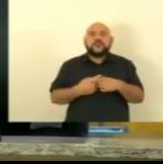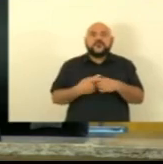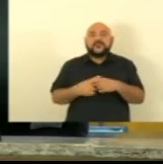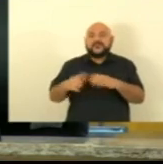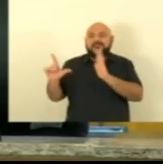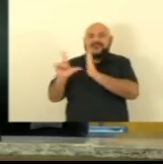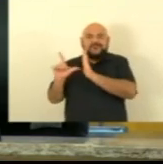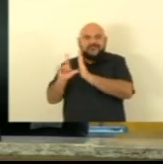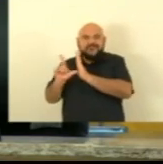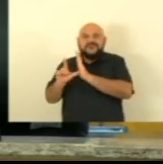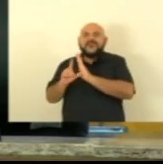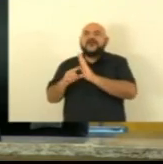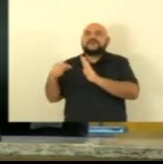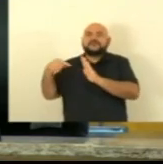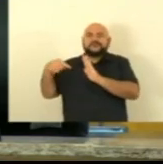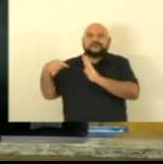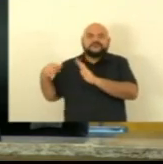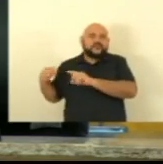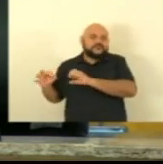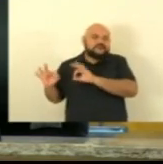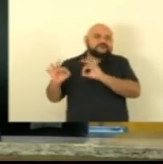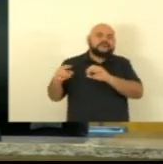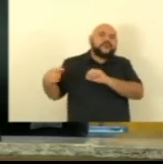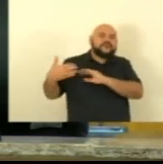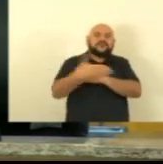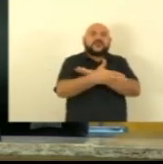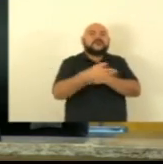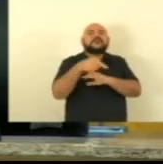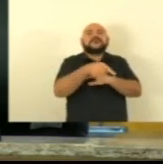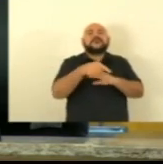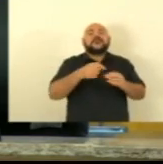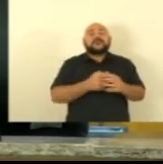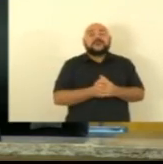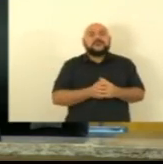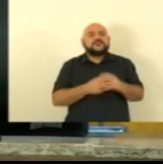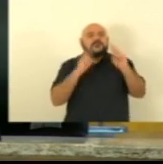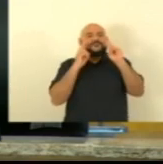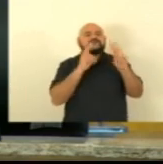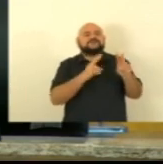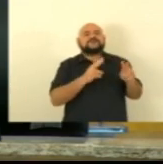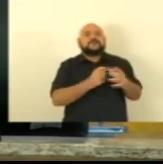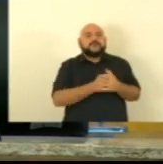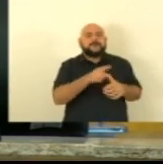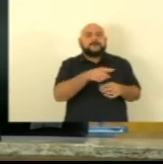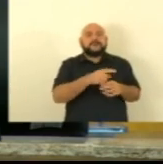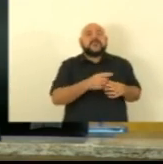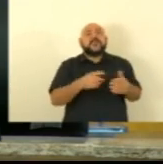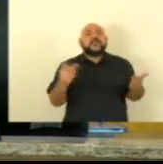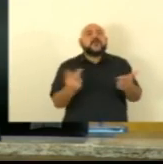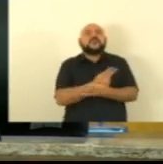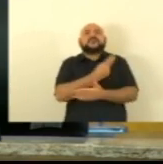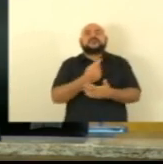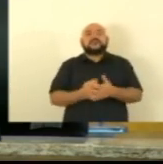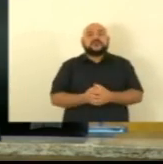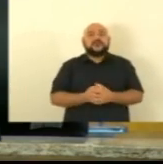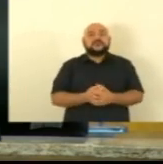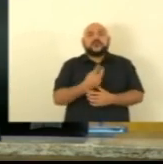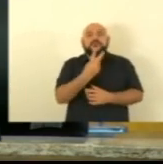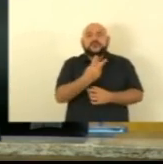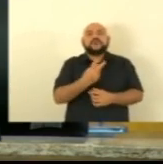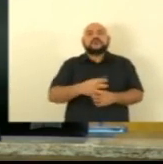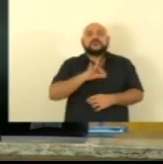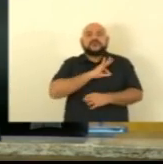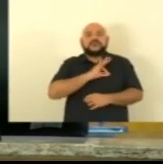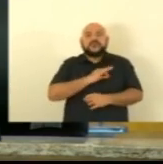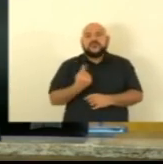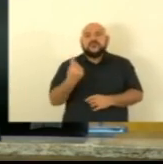um suposto foragido da justiça do estado da Bahia, e chegando no local, eles foram três policiais, dois do sexo masculino e